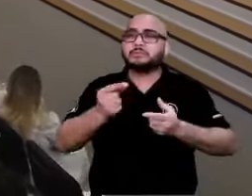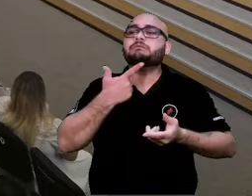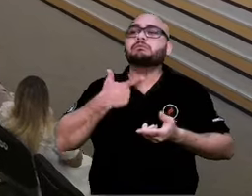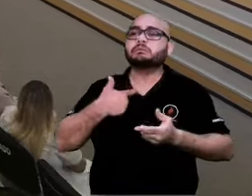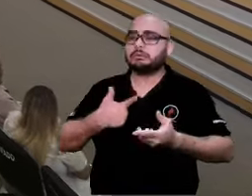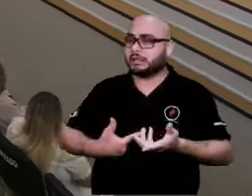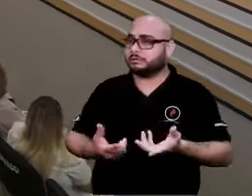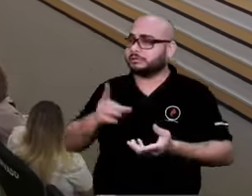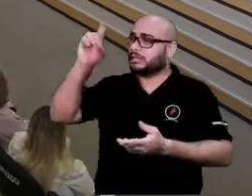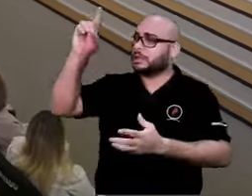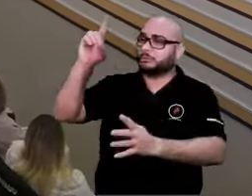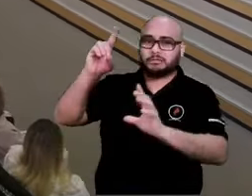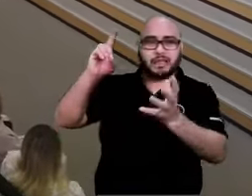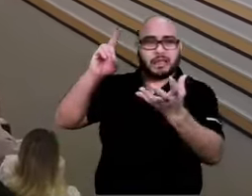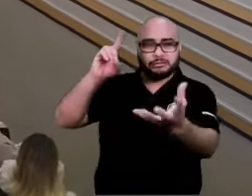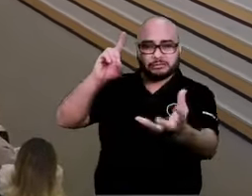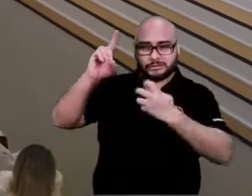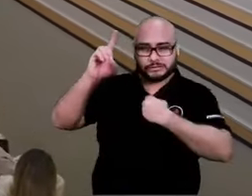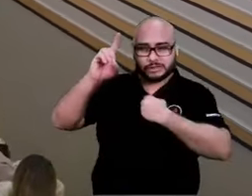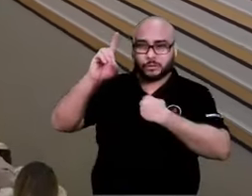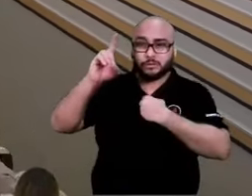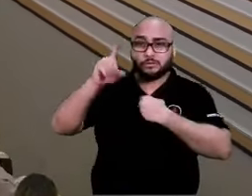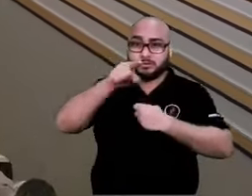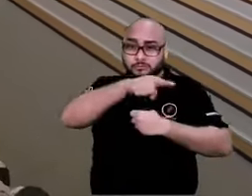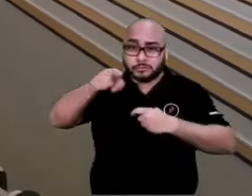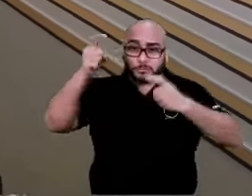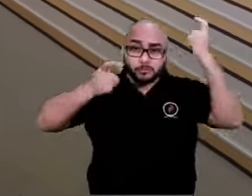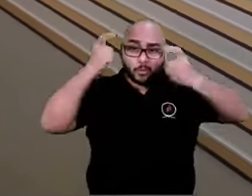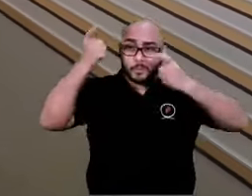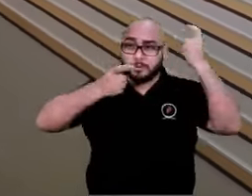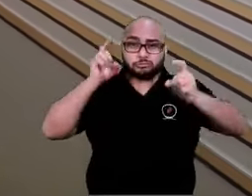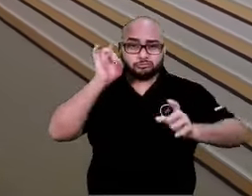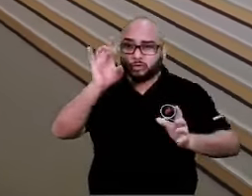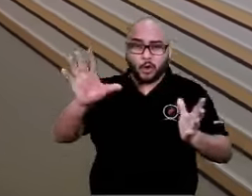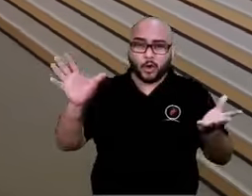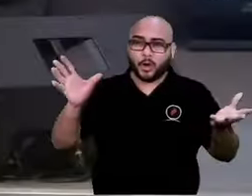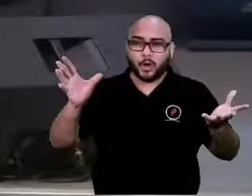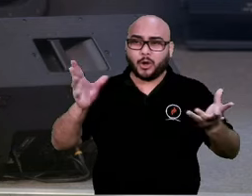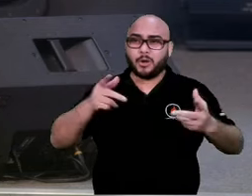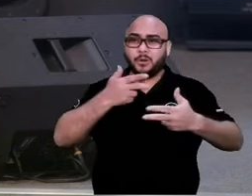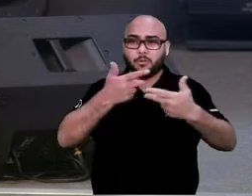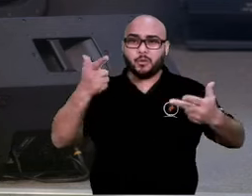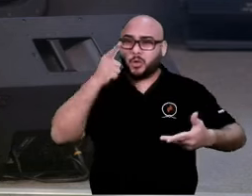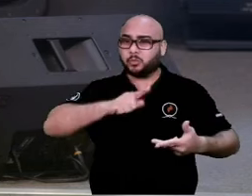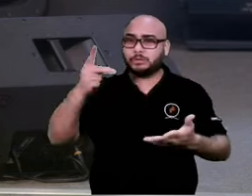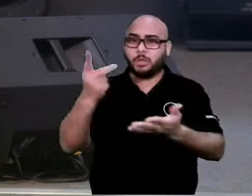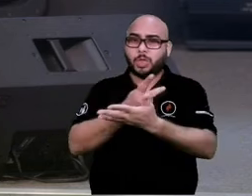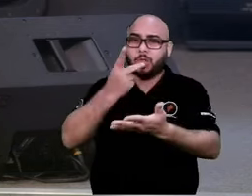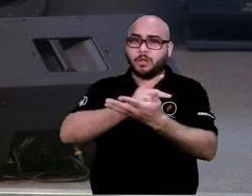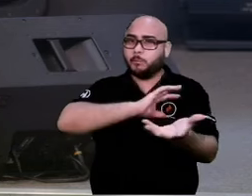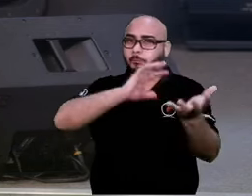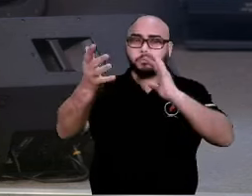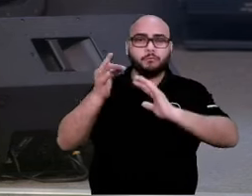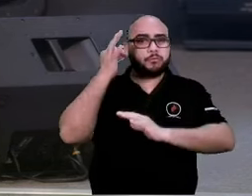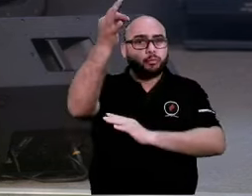você colocou o resultado dizendo: se quiser tratar e levar para o leito, o Senhor é justo.